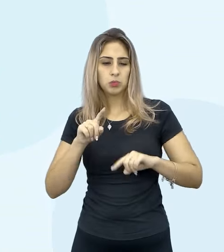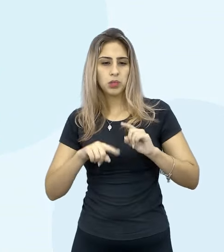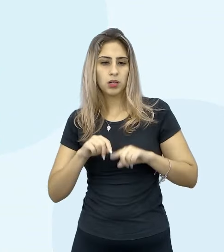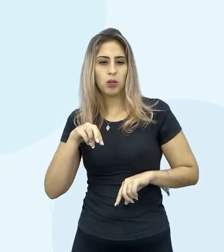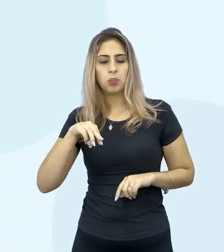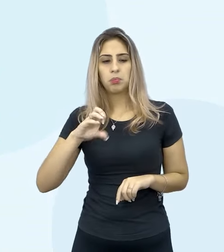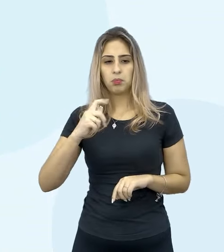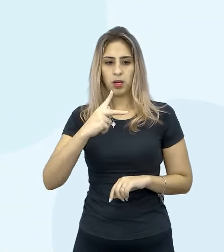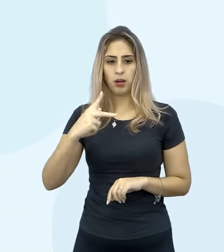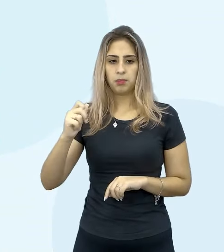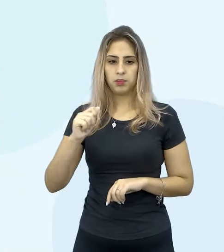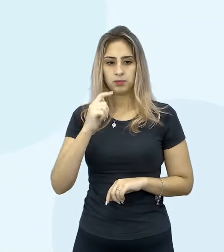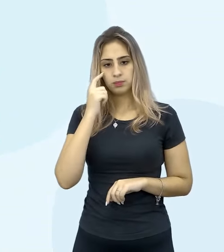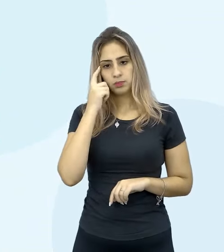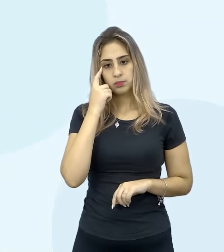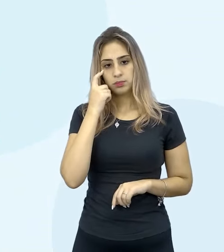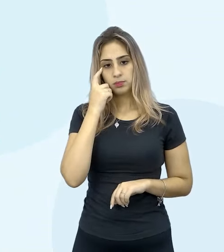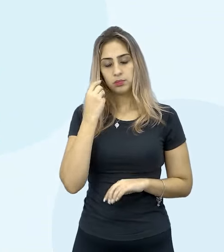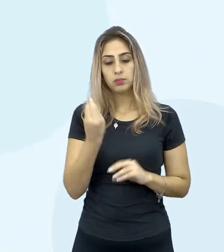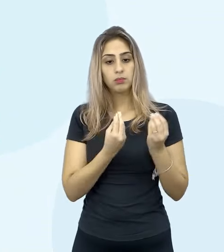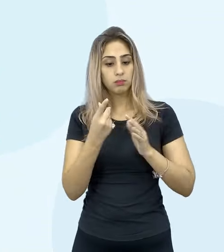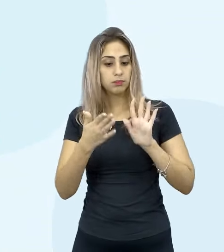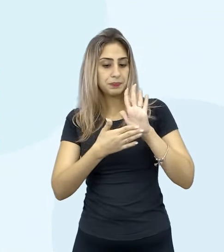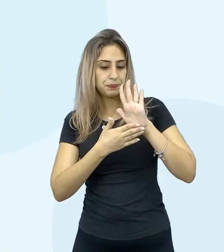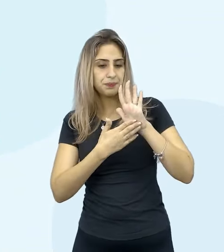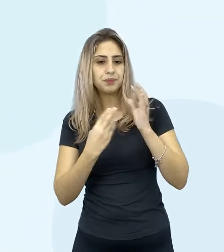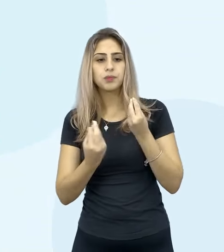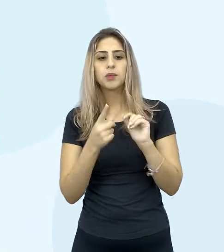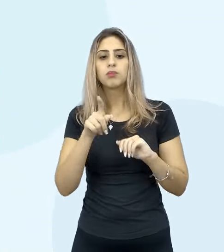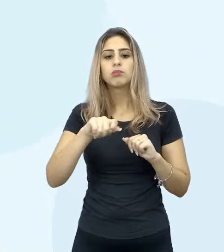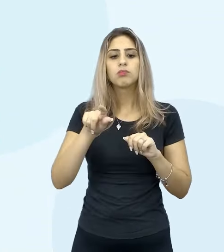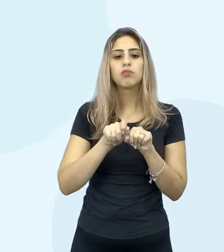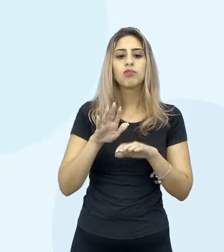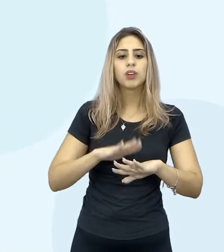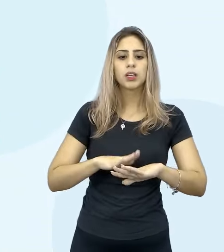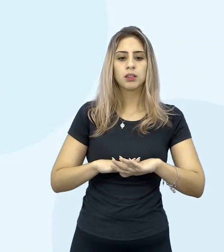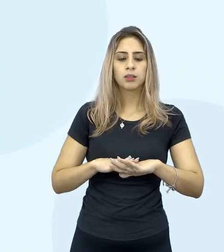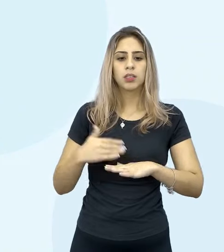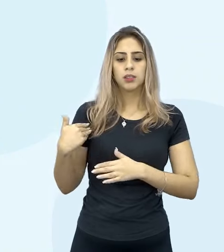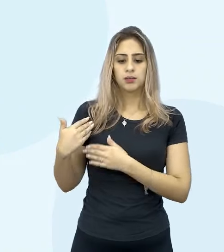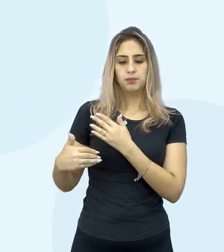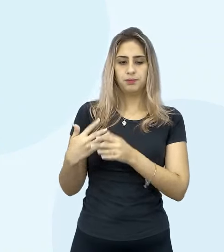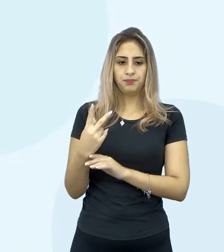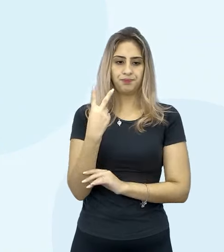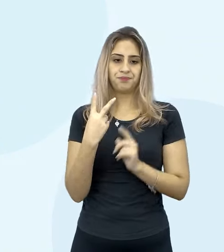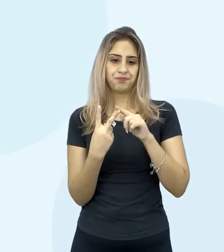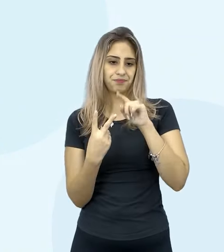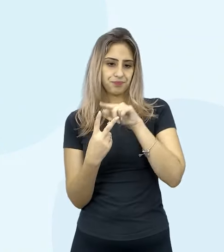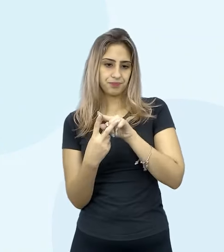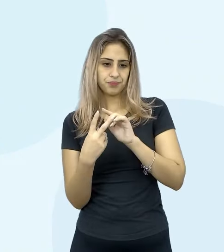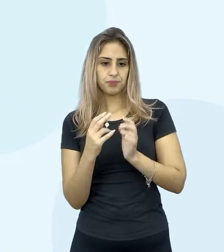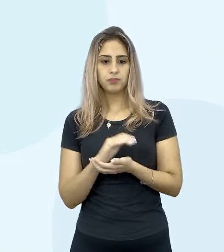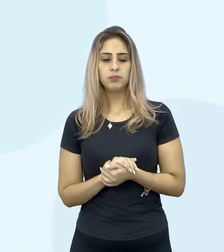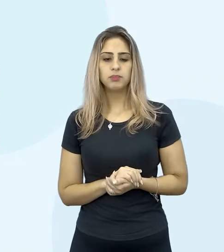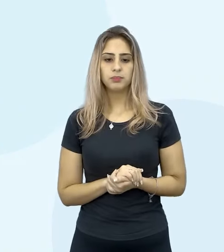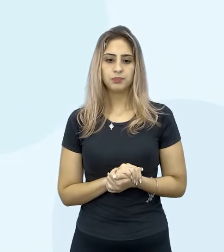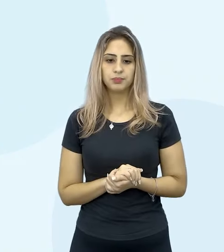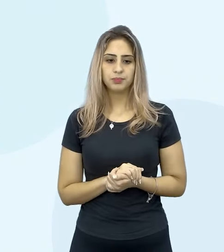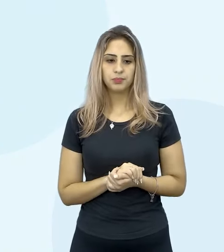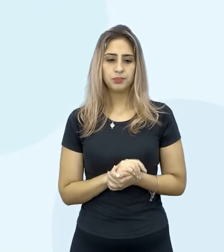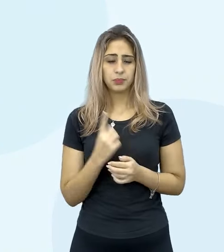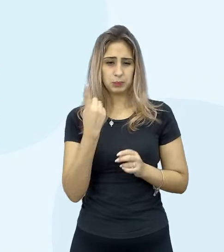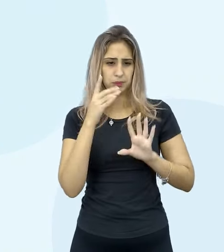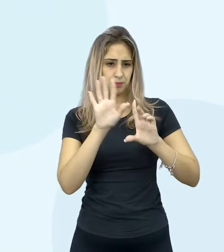né? Então, como elas estão propostas e como elas devem ser trabalhadas. Então, a gente destacou dois itens aí, né? A